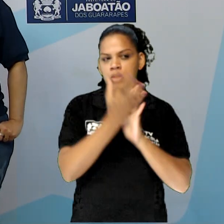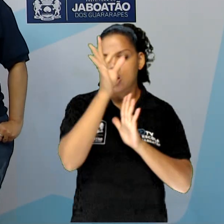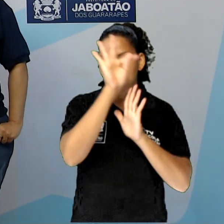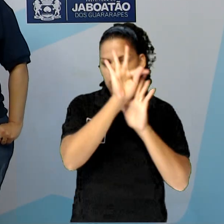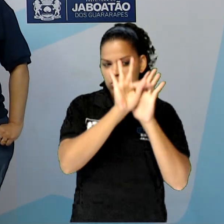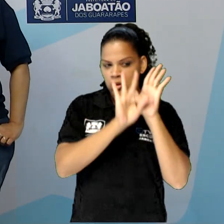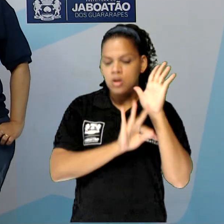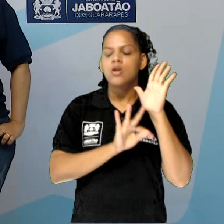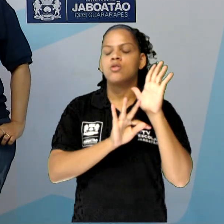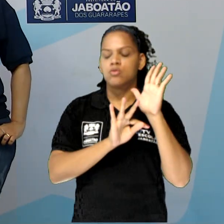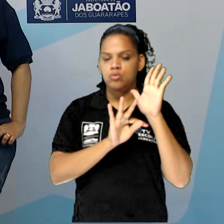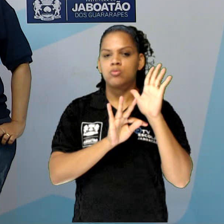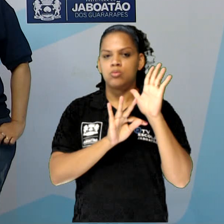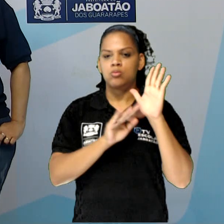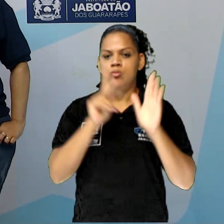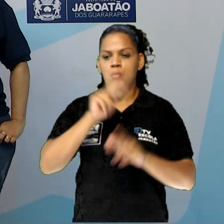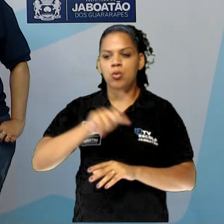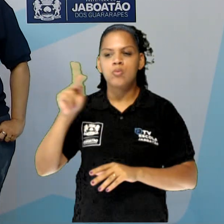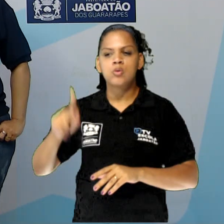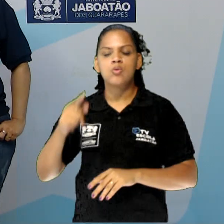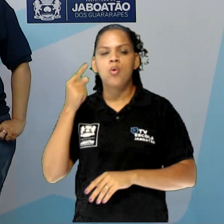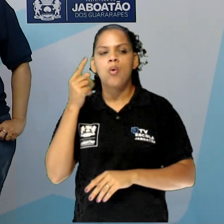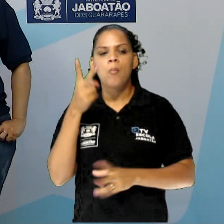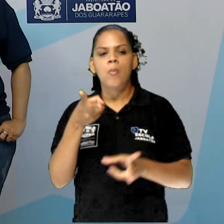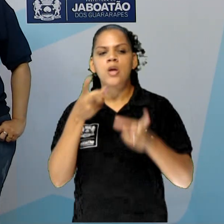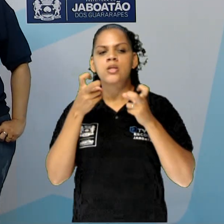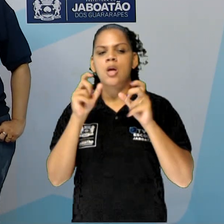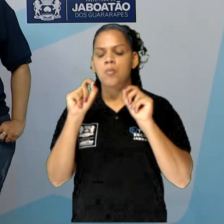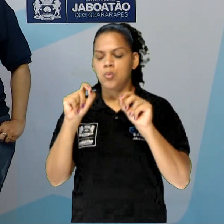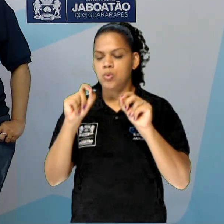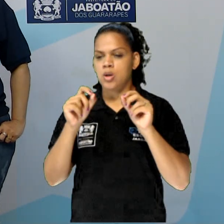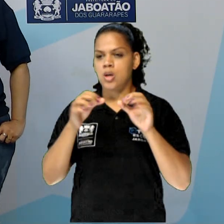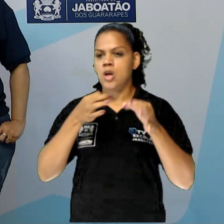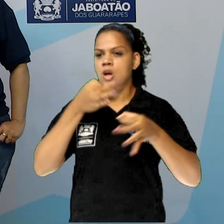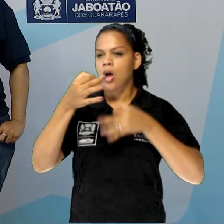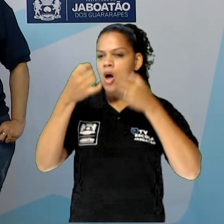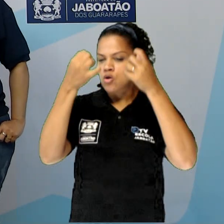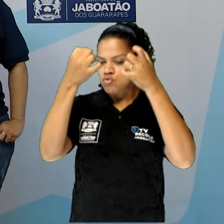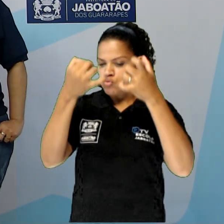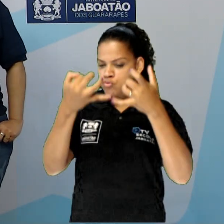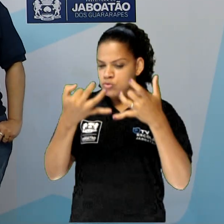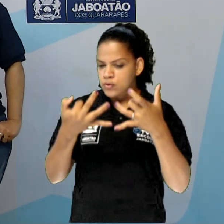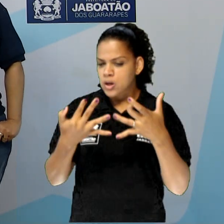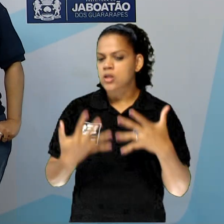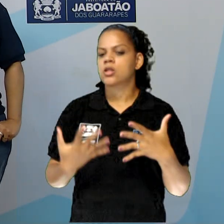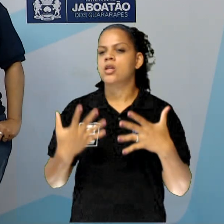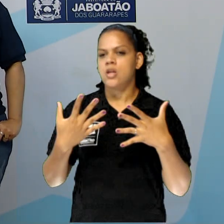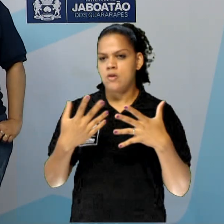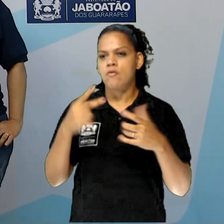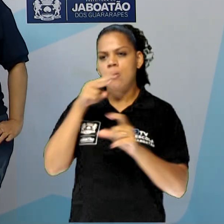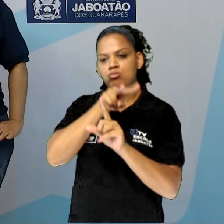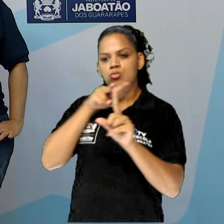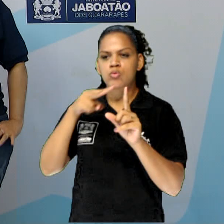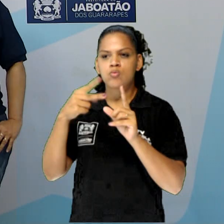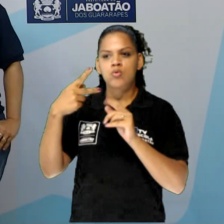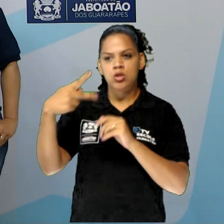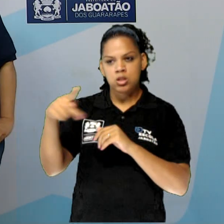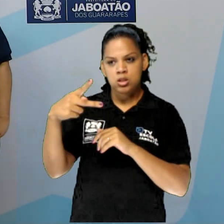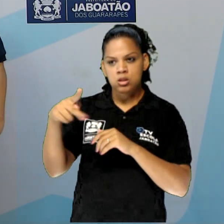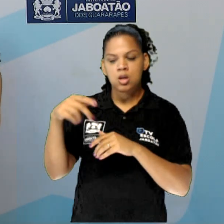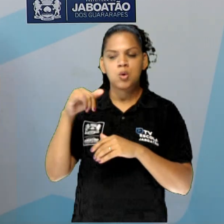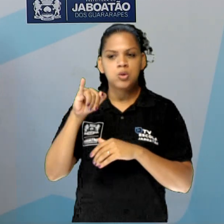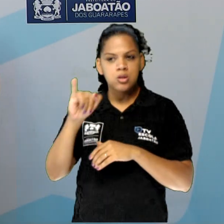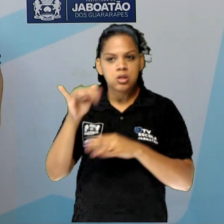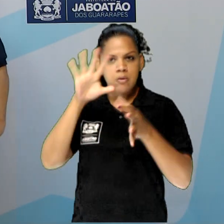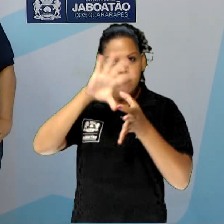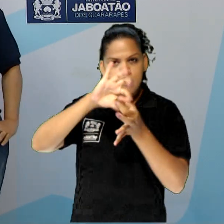uma das coisas que o professor observa é a justificativa do seu ponto de vista. Saber se é coerente, se é coeso,